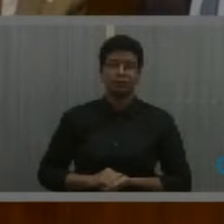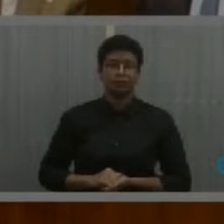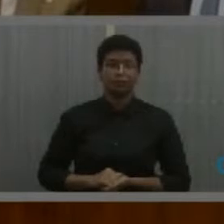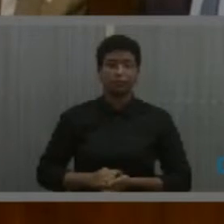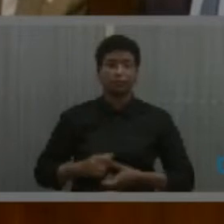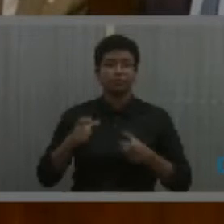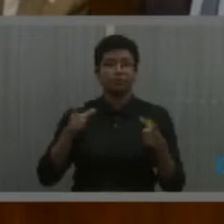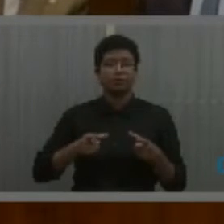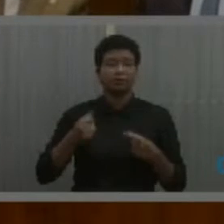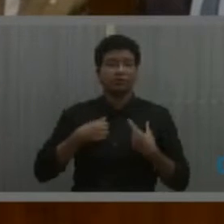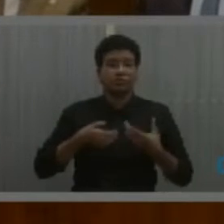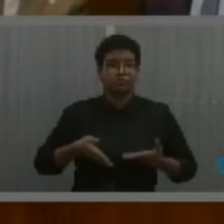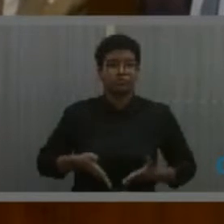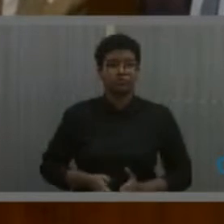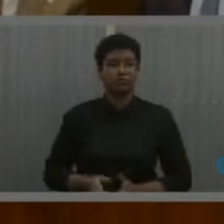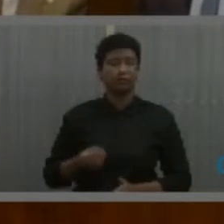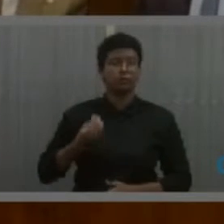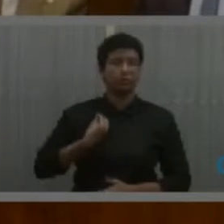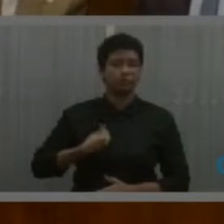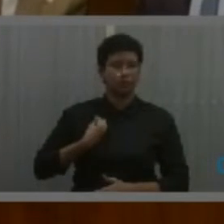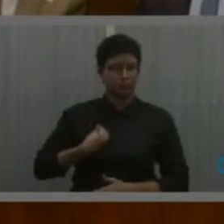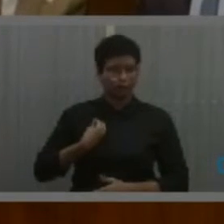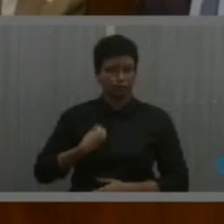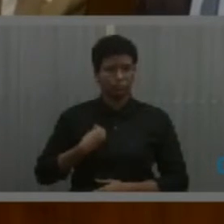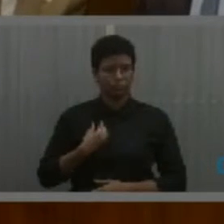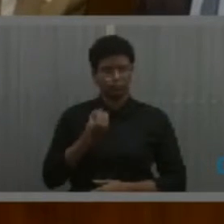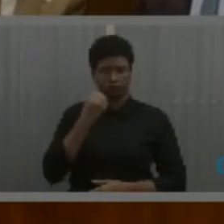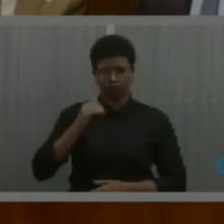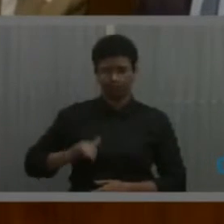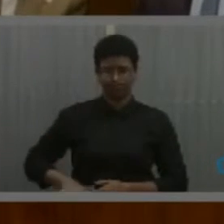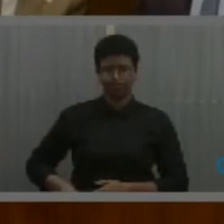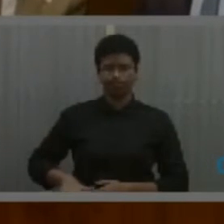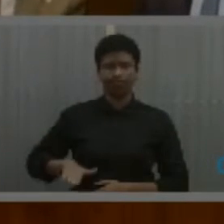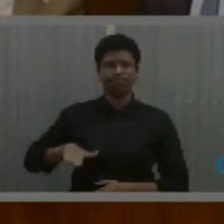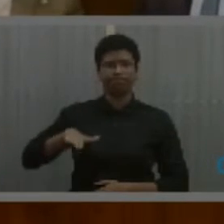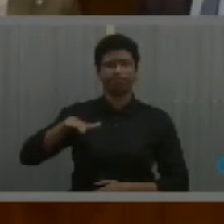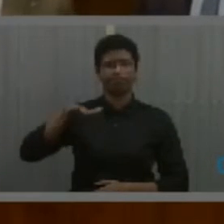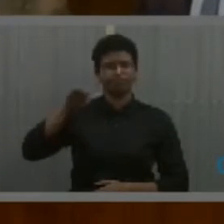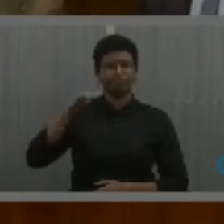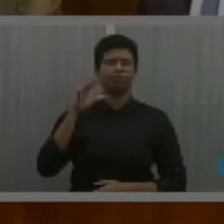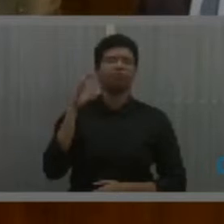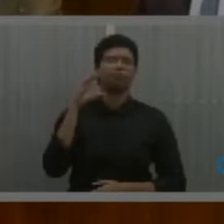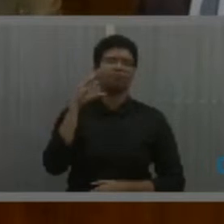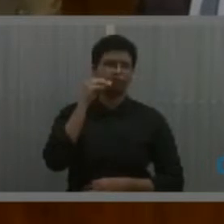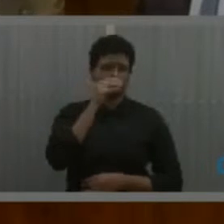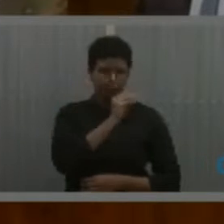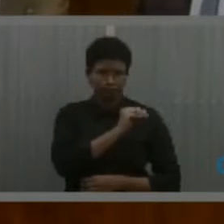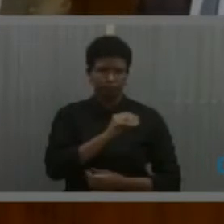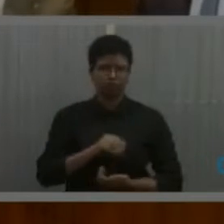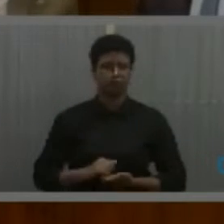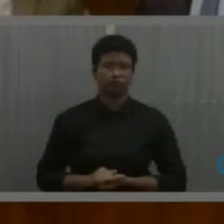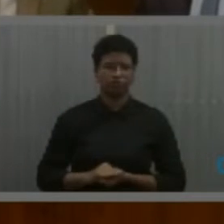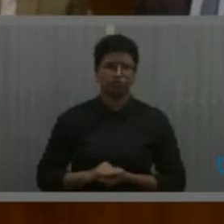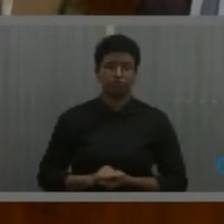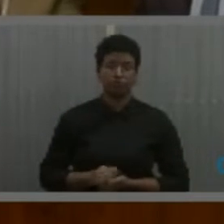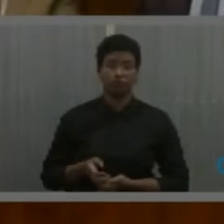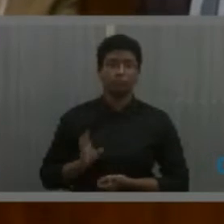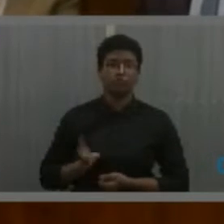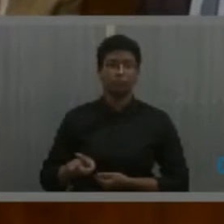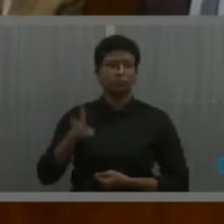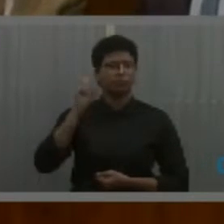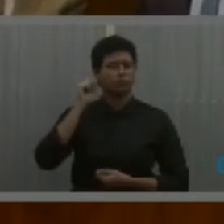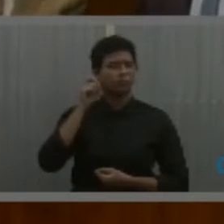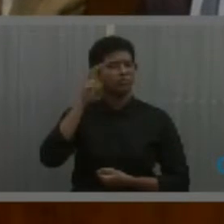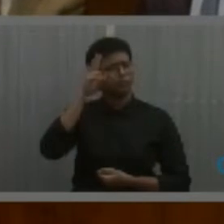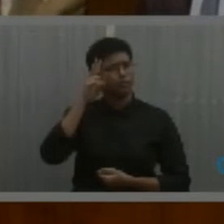Onde nasci e vivi boa parte da minha infância e adolescência, sempre ouvindo